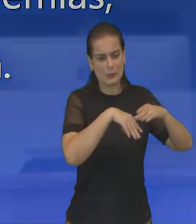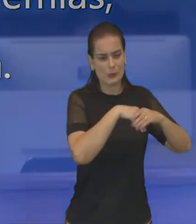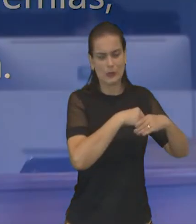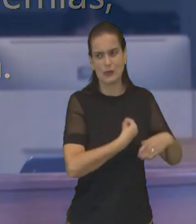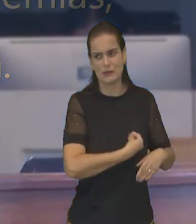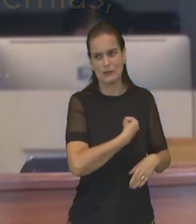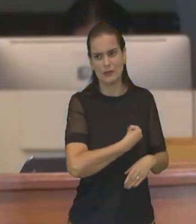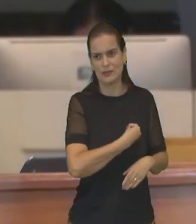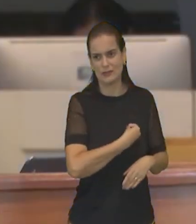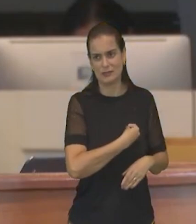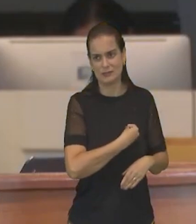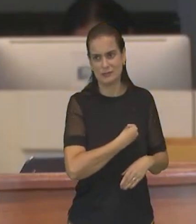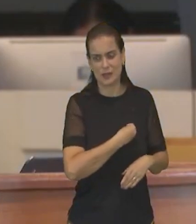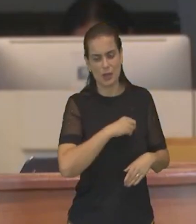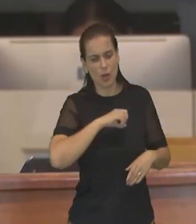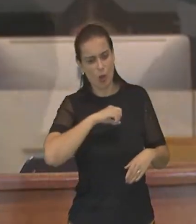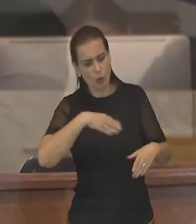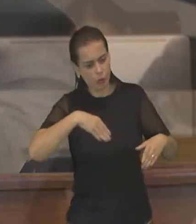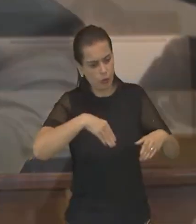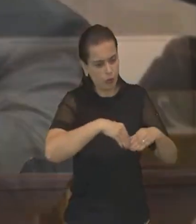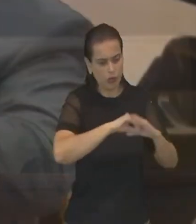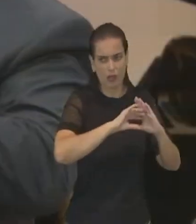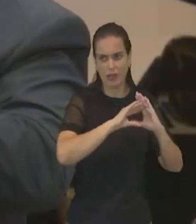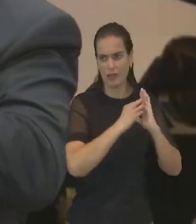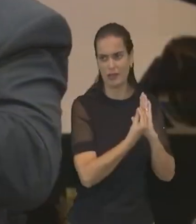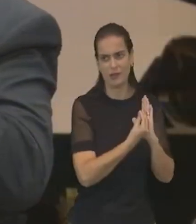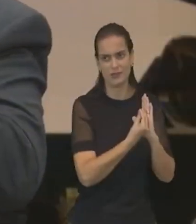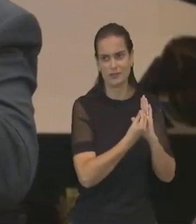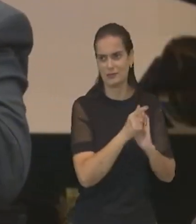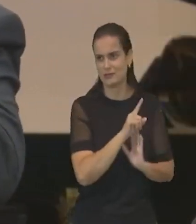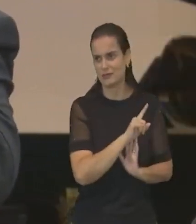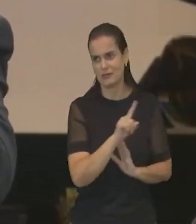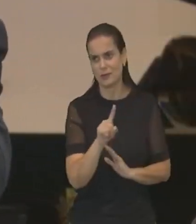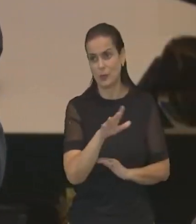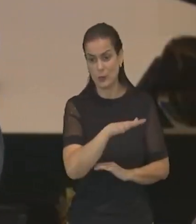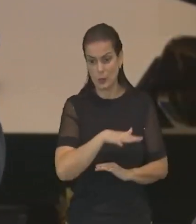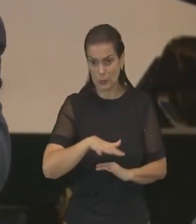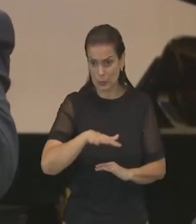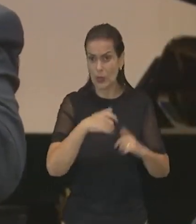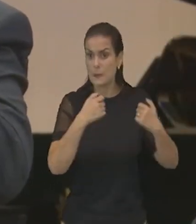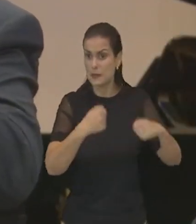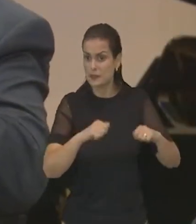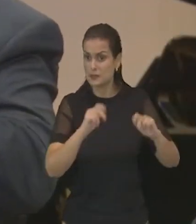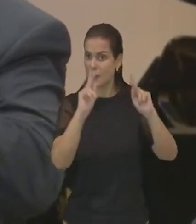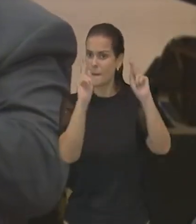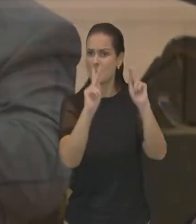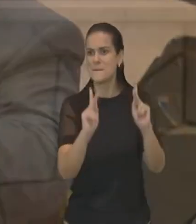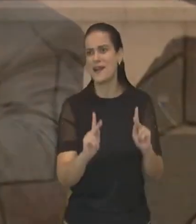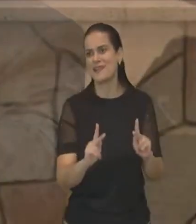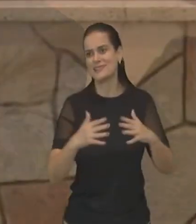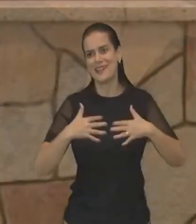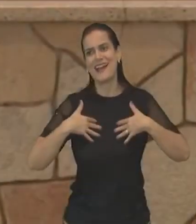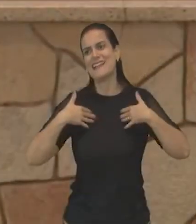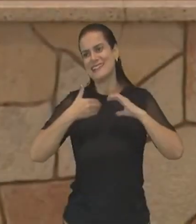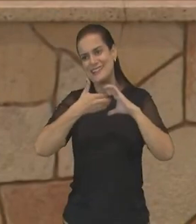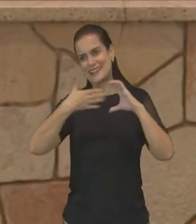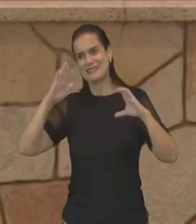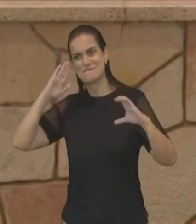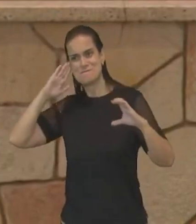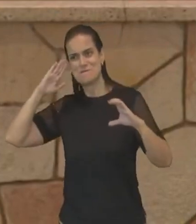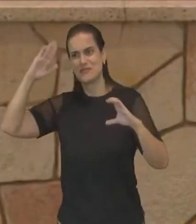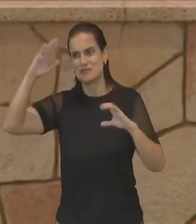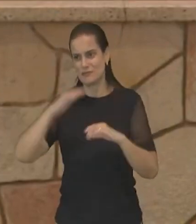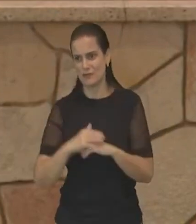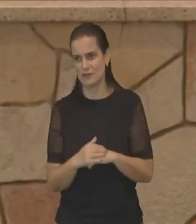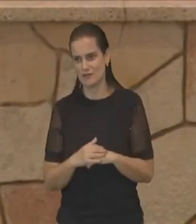nenhum. O nosso ambiente deve ser um ambiente de paz, um ambiente de santidade, onde a alegria é a característica, onde